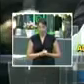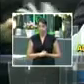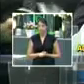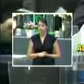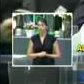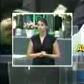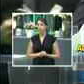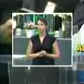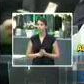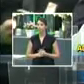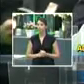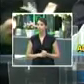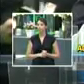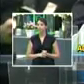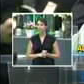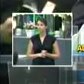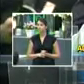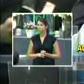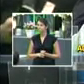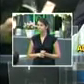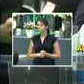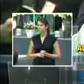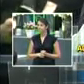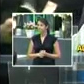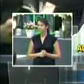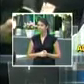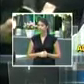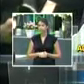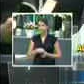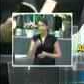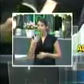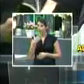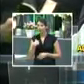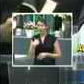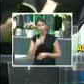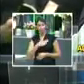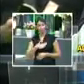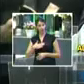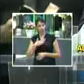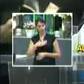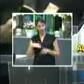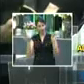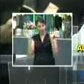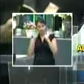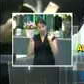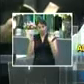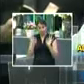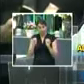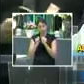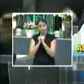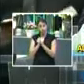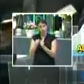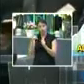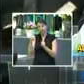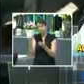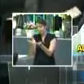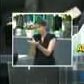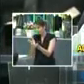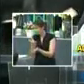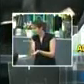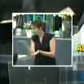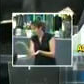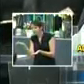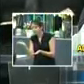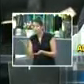Deixa Deus te usar. E é um prazer estar aqui junto com os irmãos. É a nossa igreja, é o nosso povo, é os